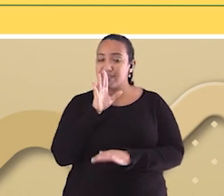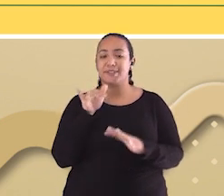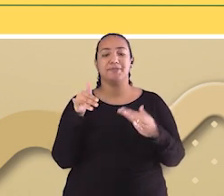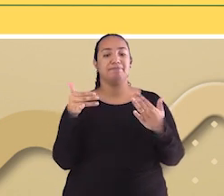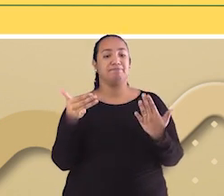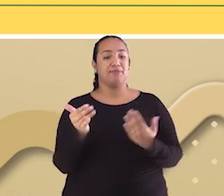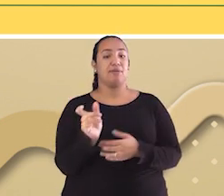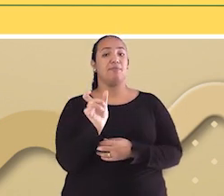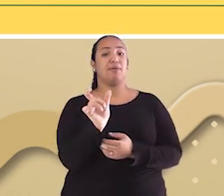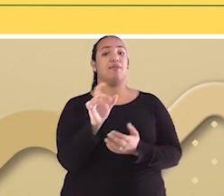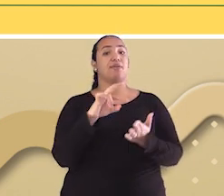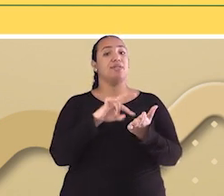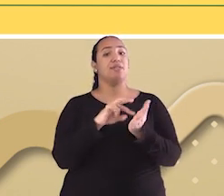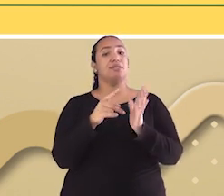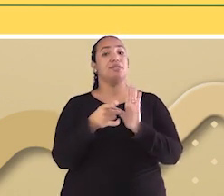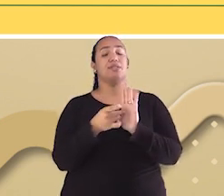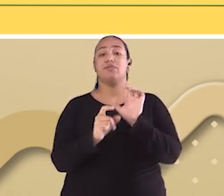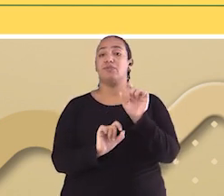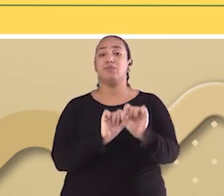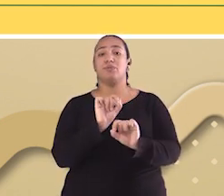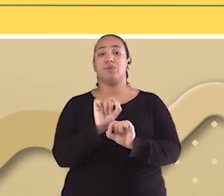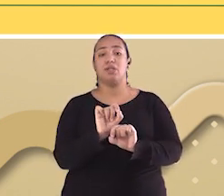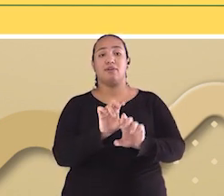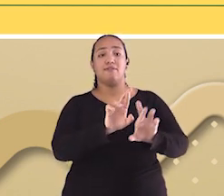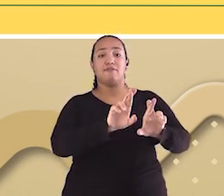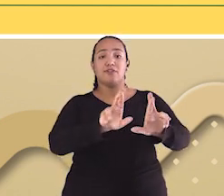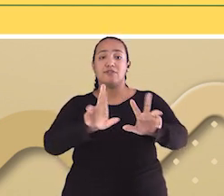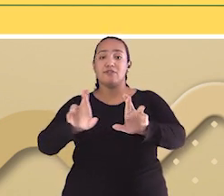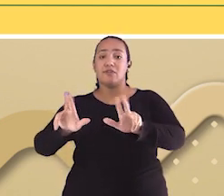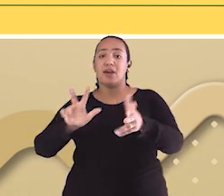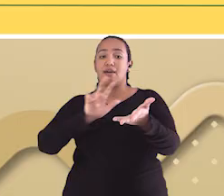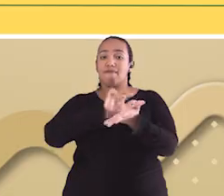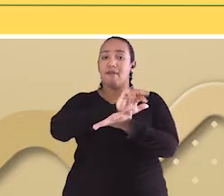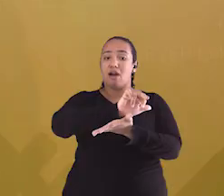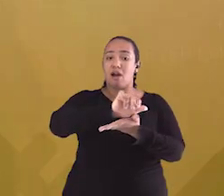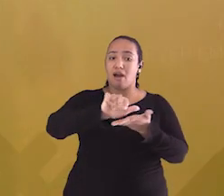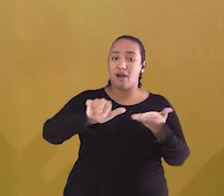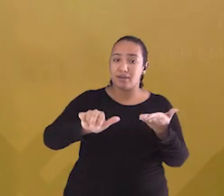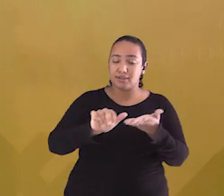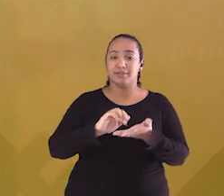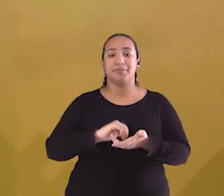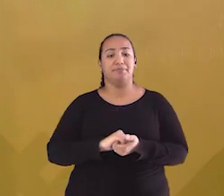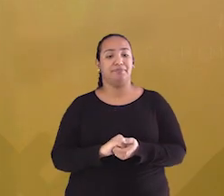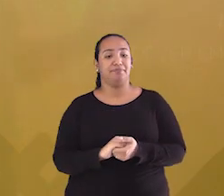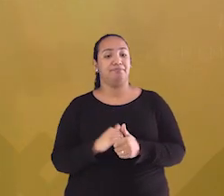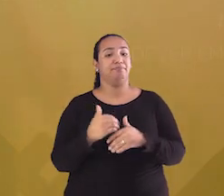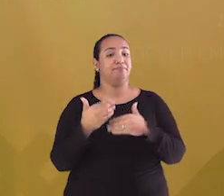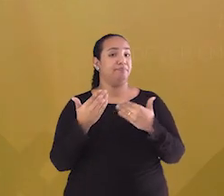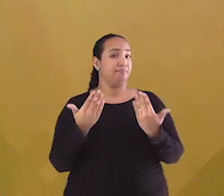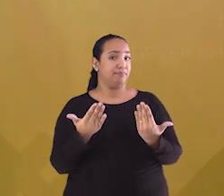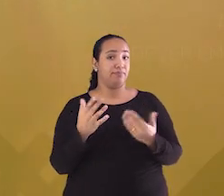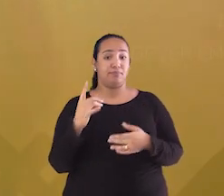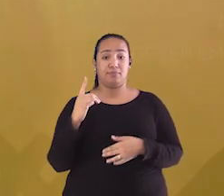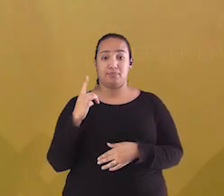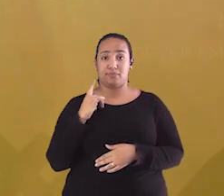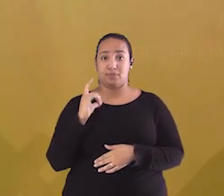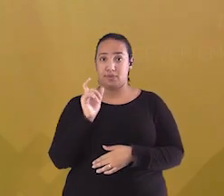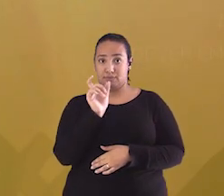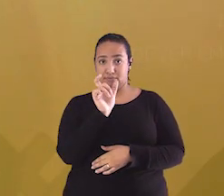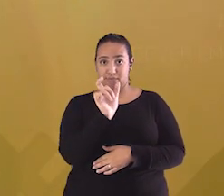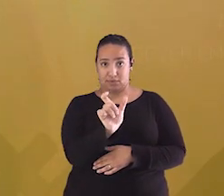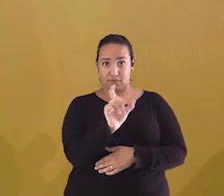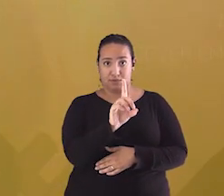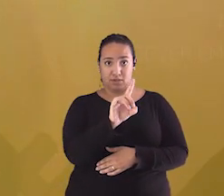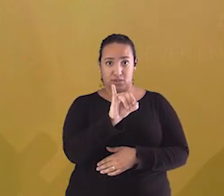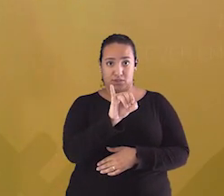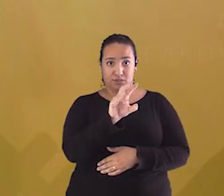qualidade daquilo que é diverso, ou seja, diferenças, variedades. Existe diversidade cultural,